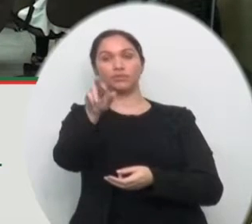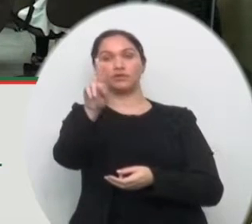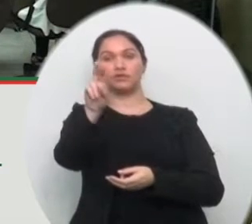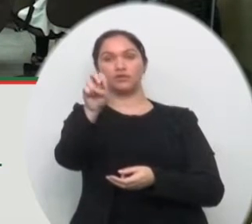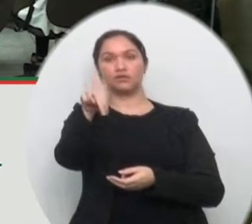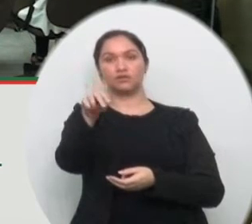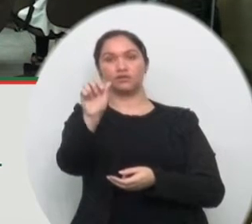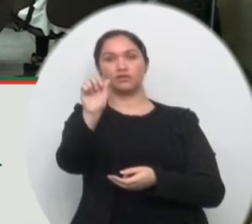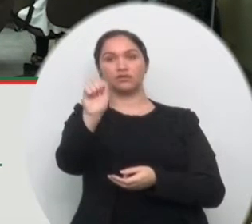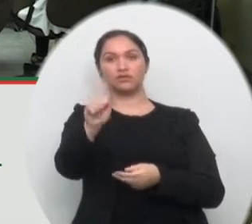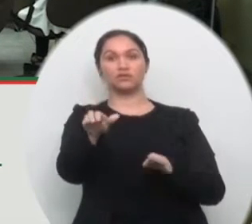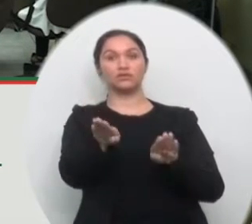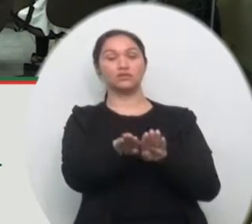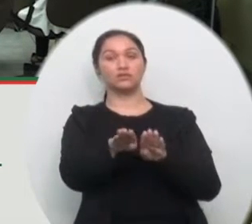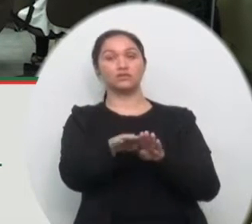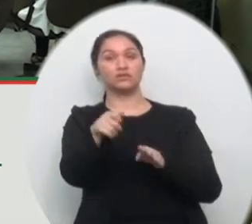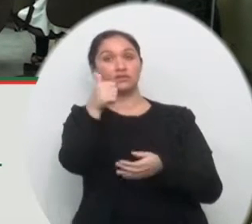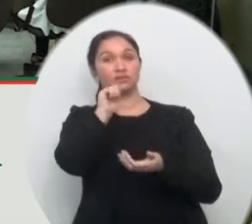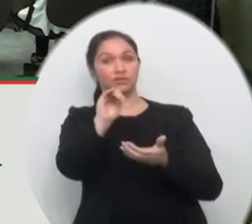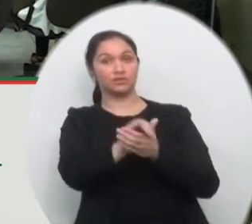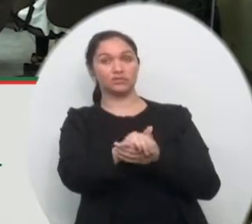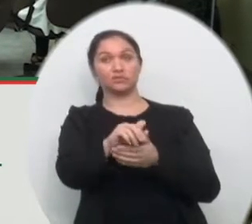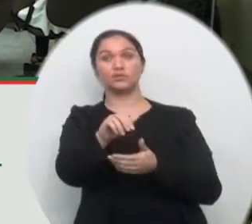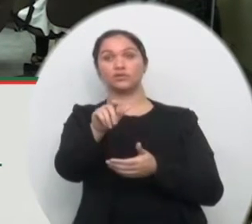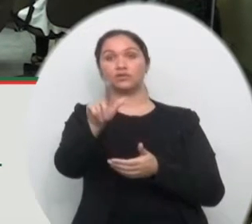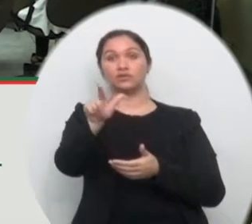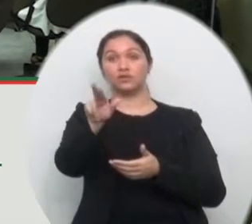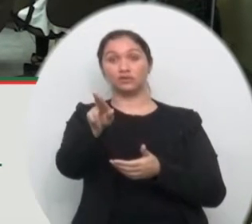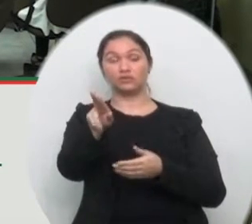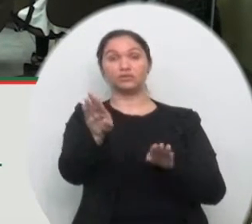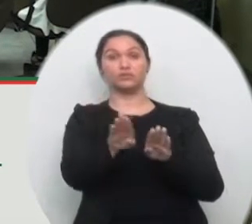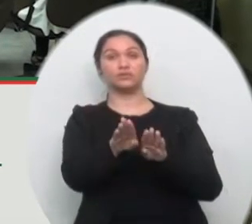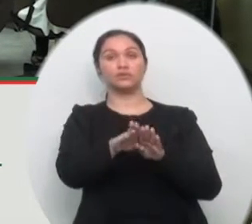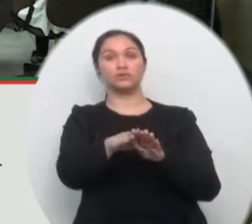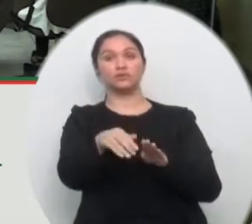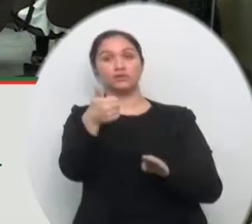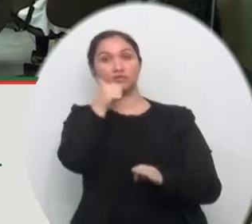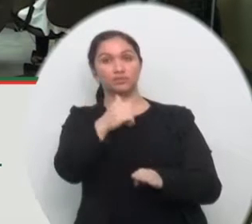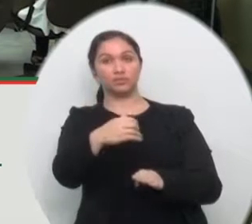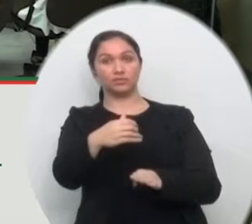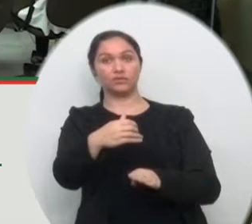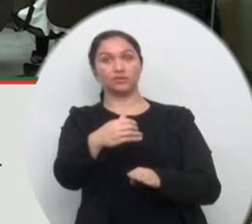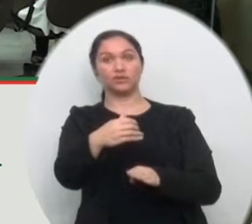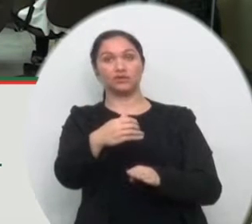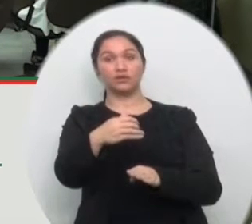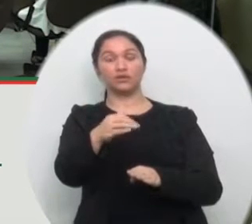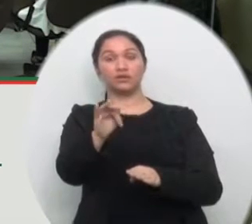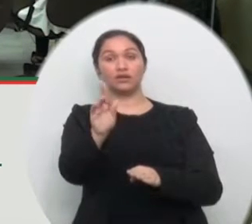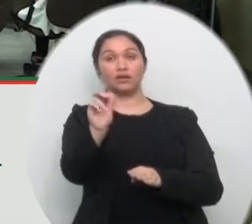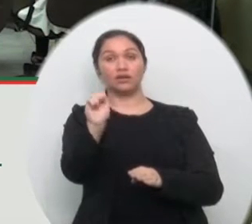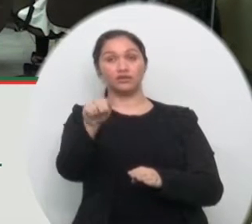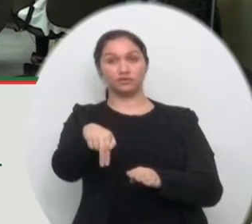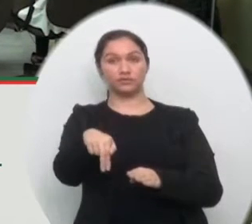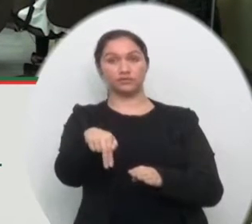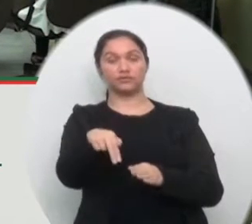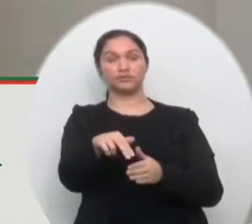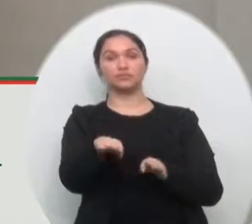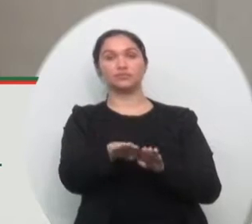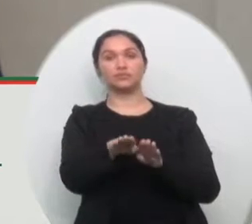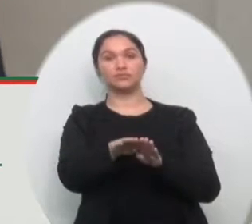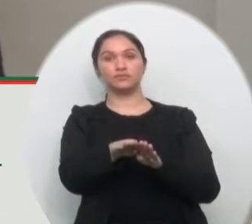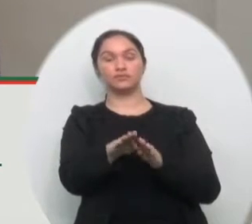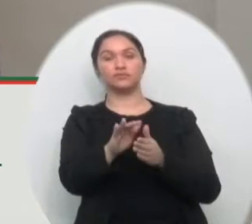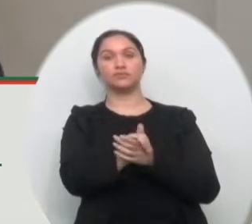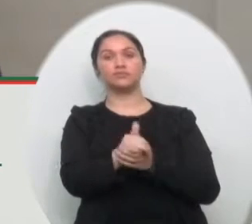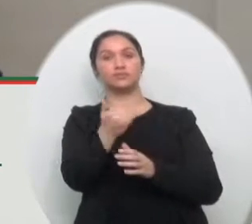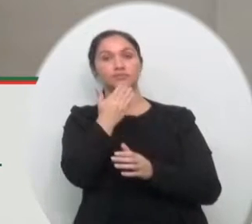a Lu, sua esposa, e a Fran, que foi uma das idealizadoras também dessa moção. Eu pedi para